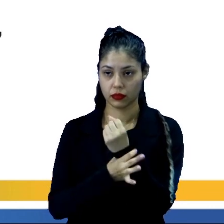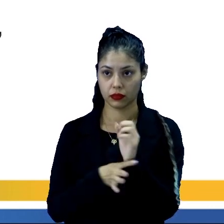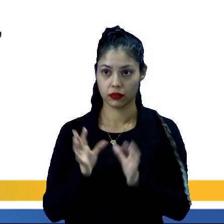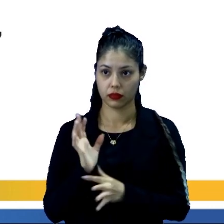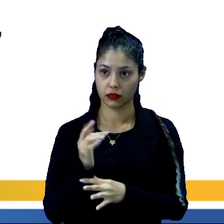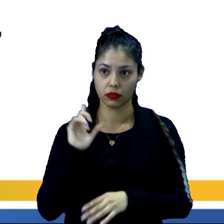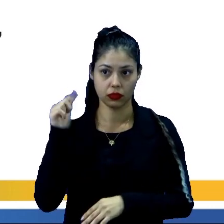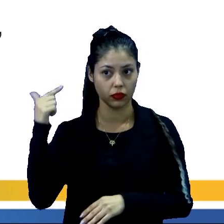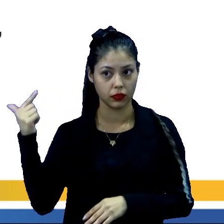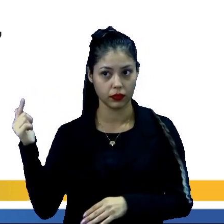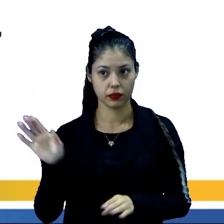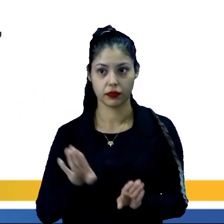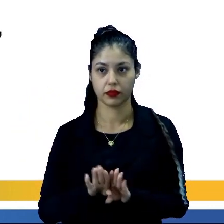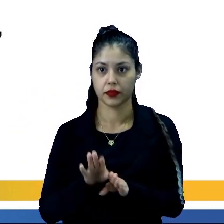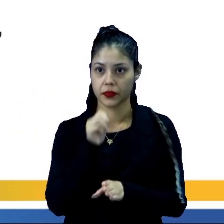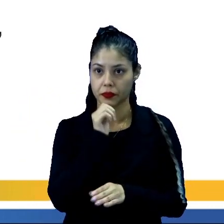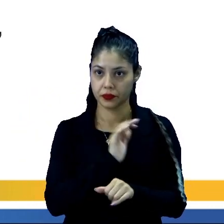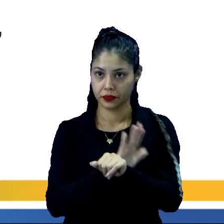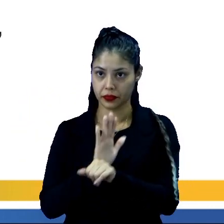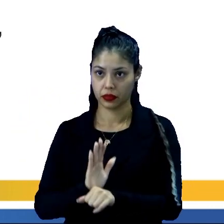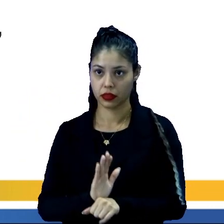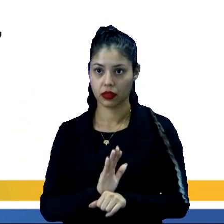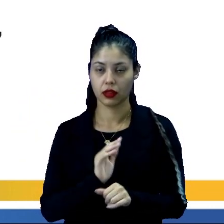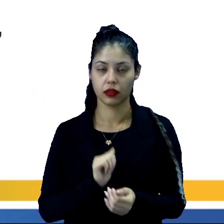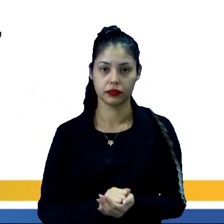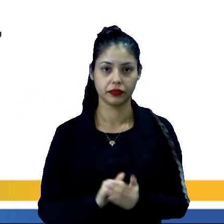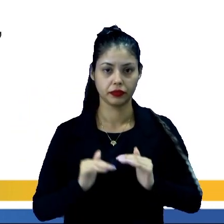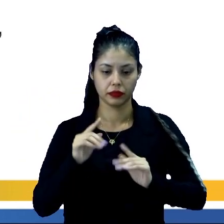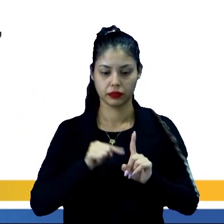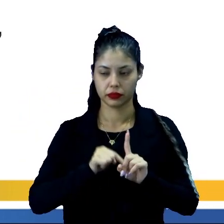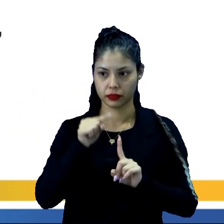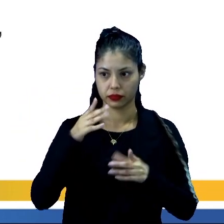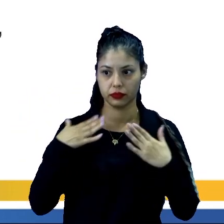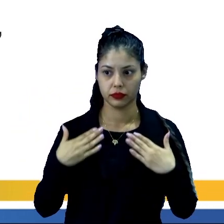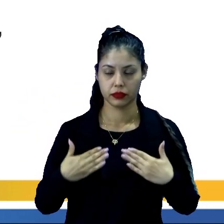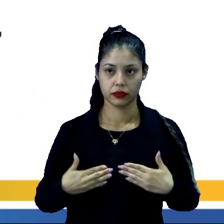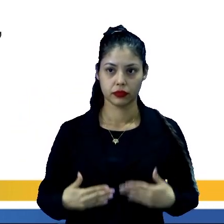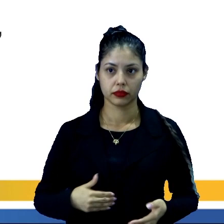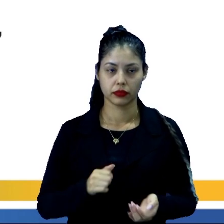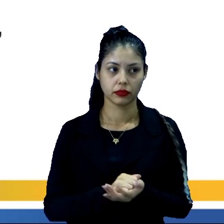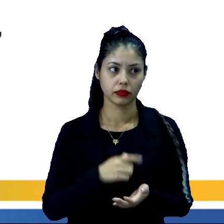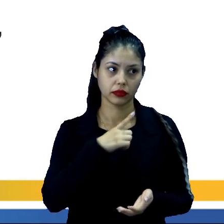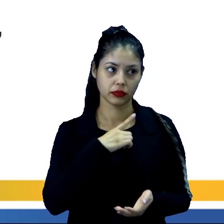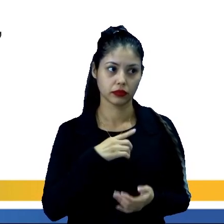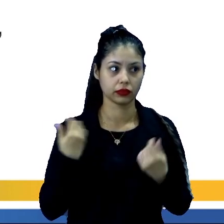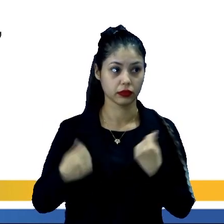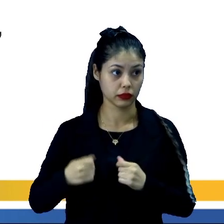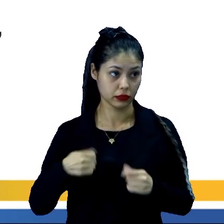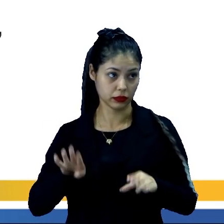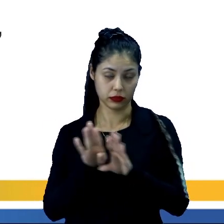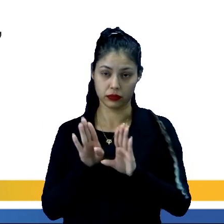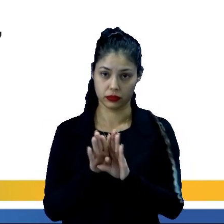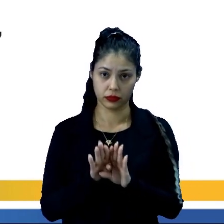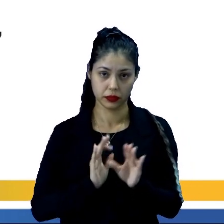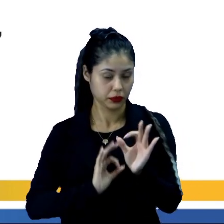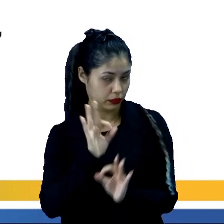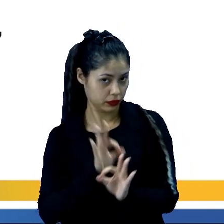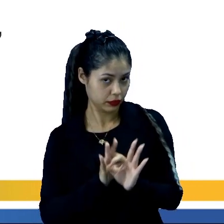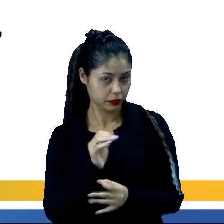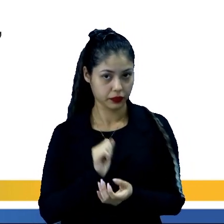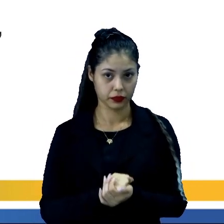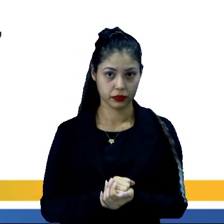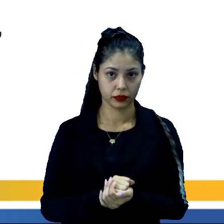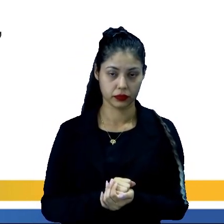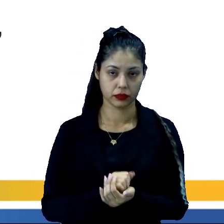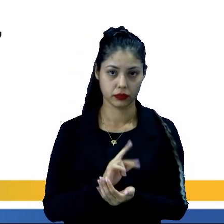entre outros. Vai auxiliar na regulação da temperatura corporal. Ela também é necessária ali para o bom funcionamento